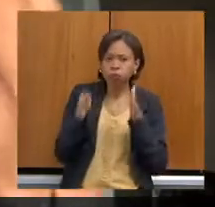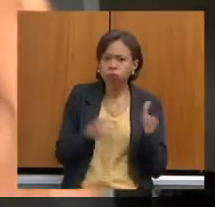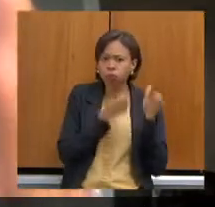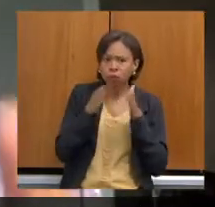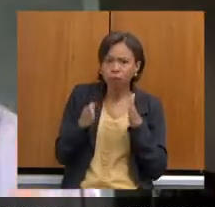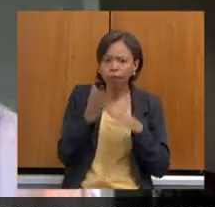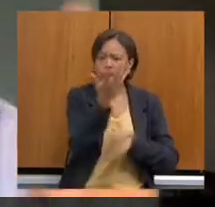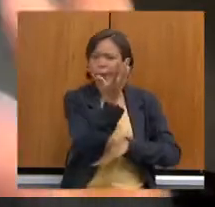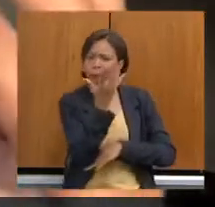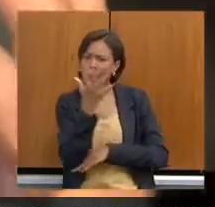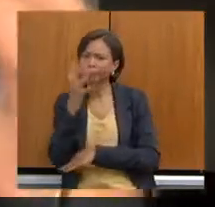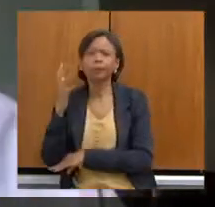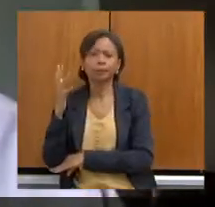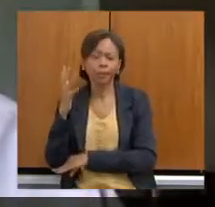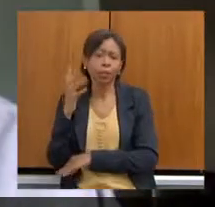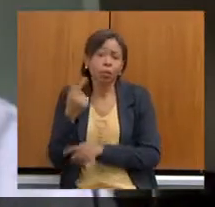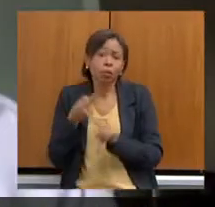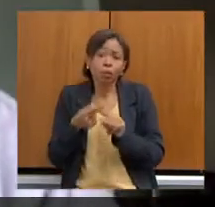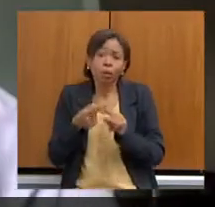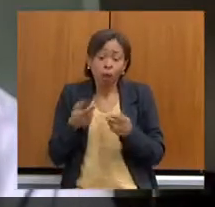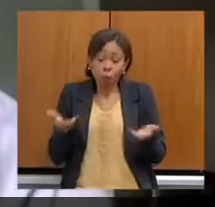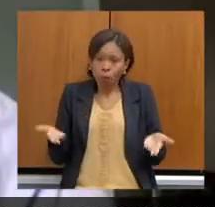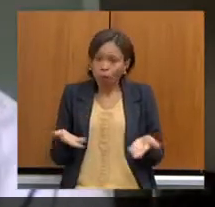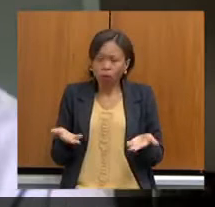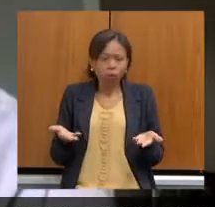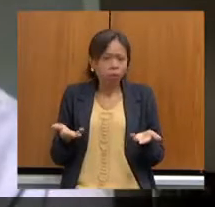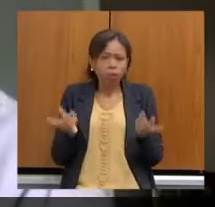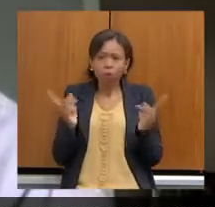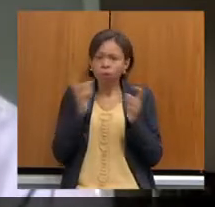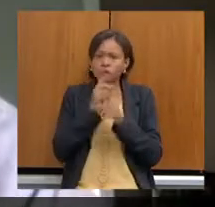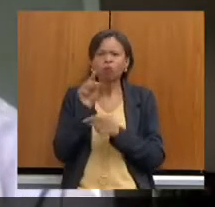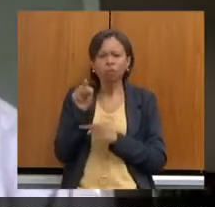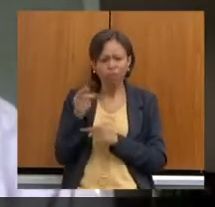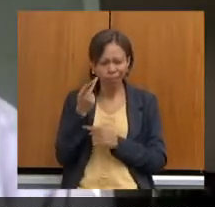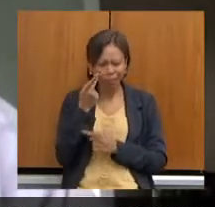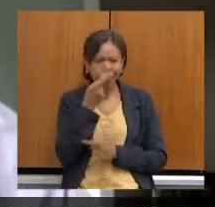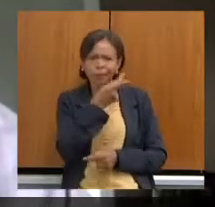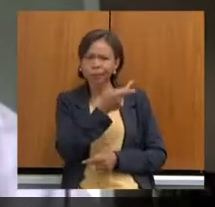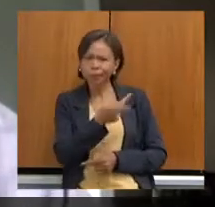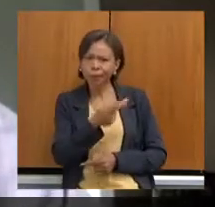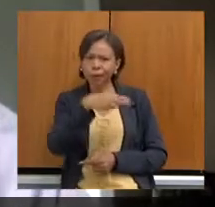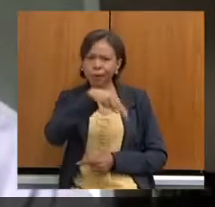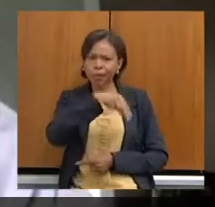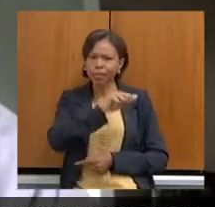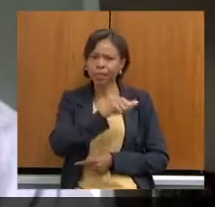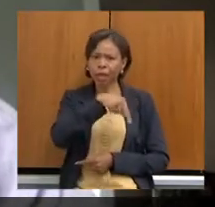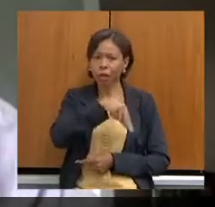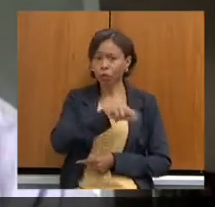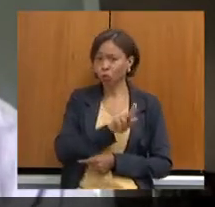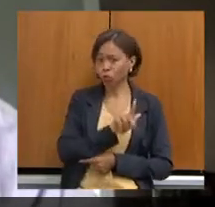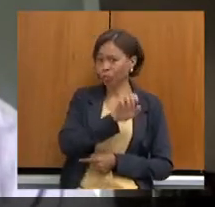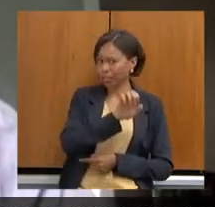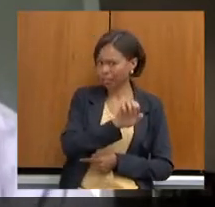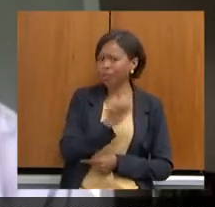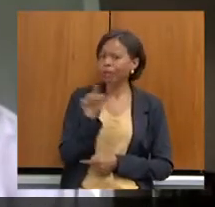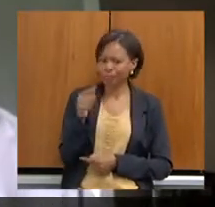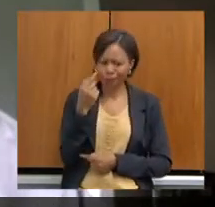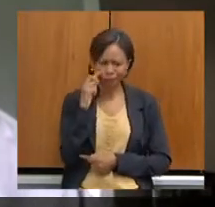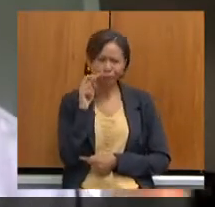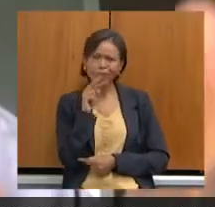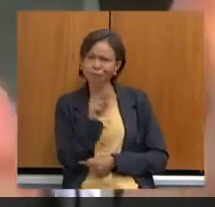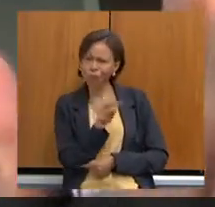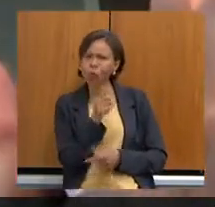forma que está é impossível A senhora foi lá em Nanuque para violar a reclamação dos